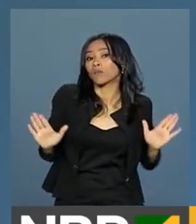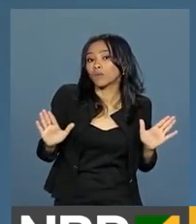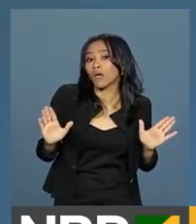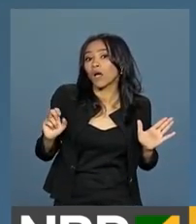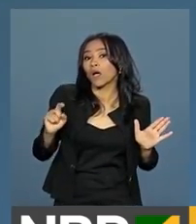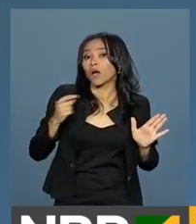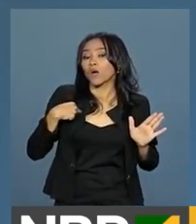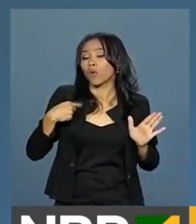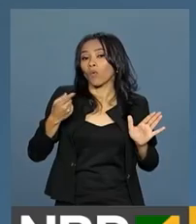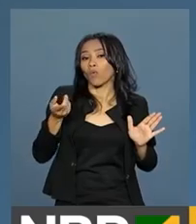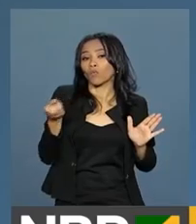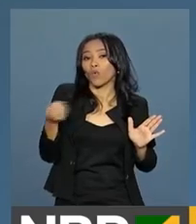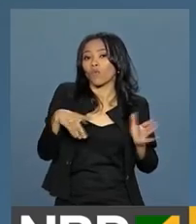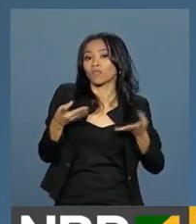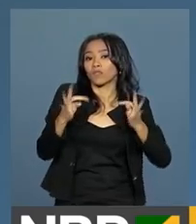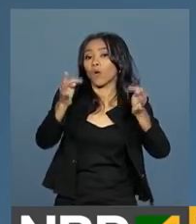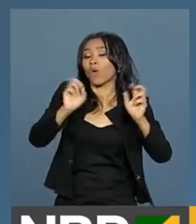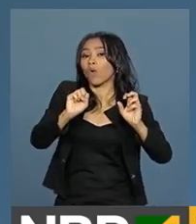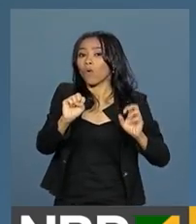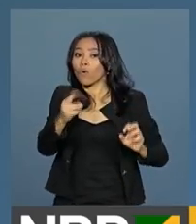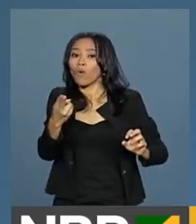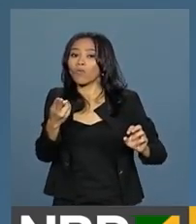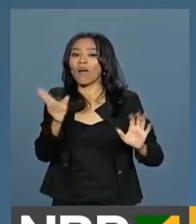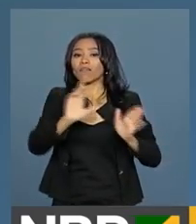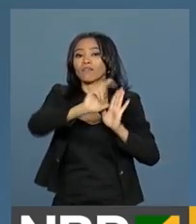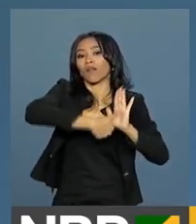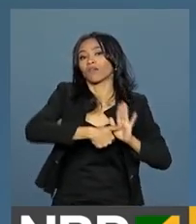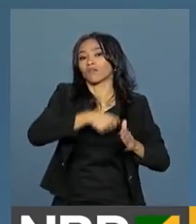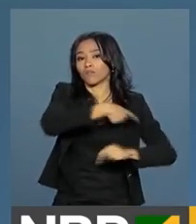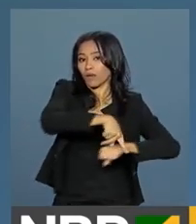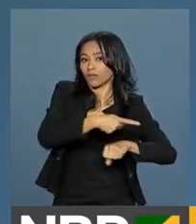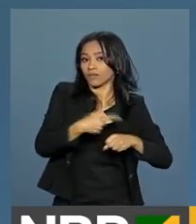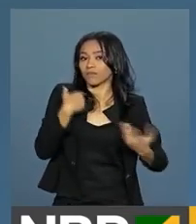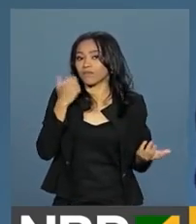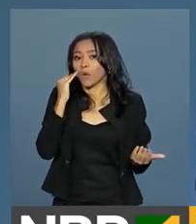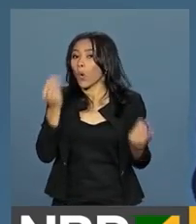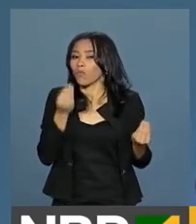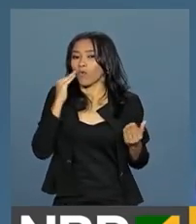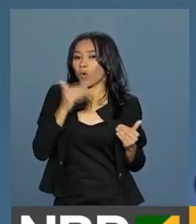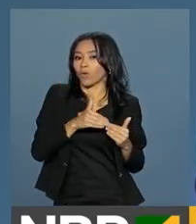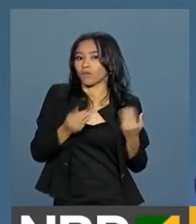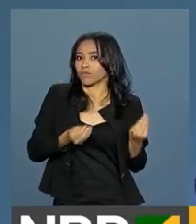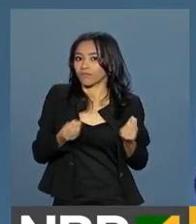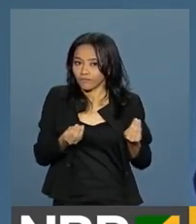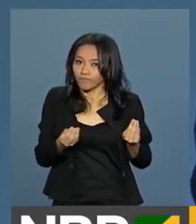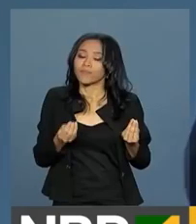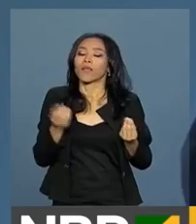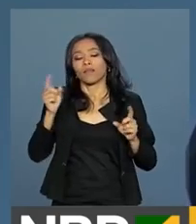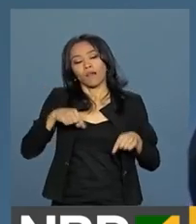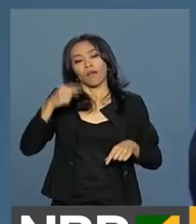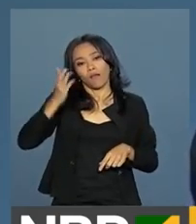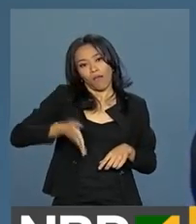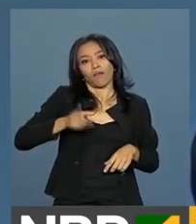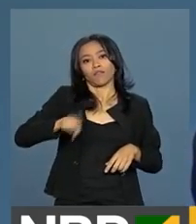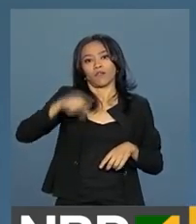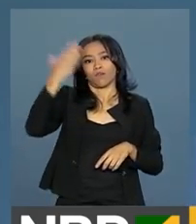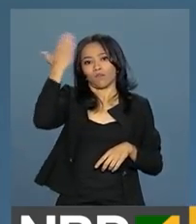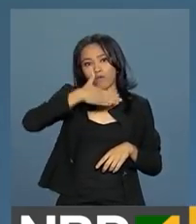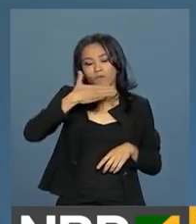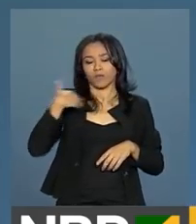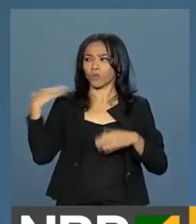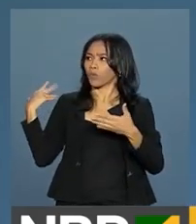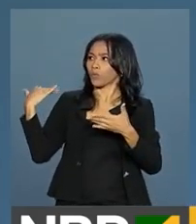o fechamento eo atraso de nosso país está mais do que provado ao